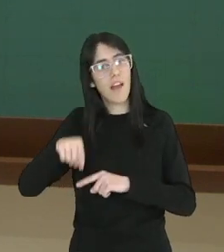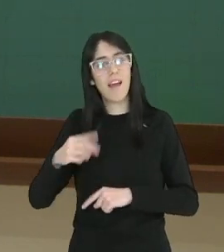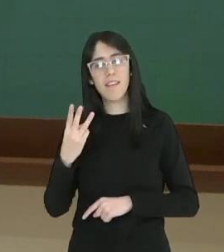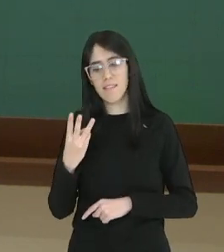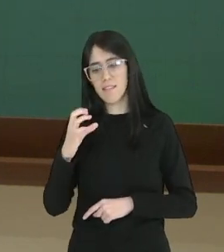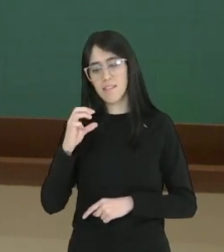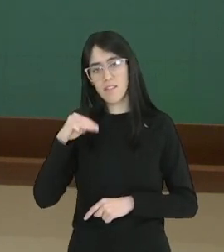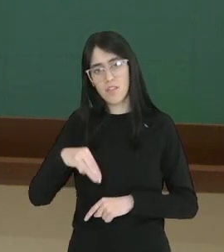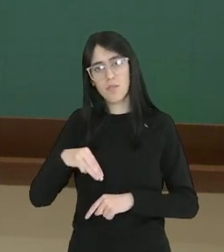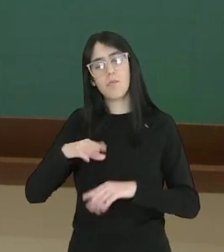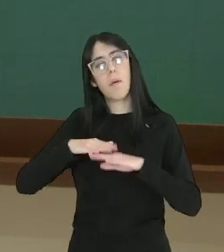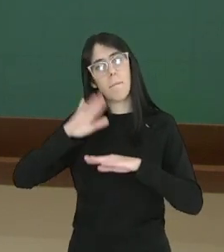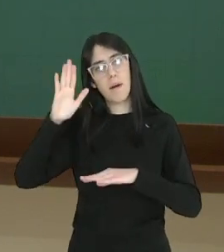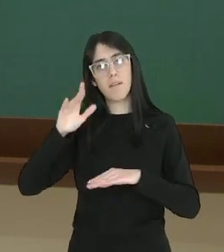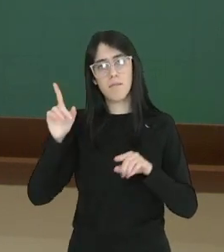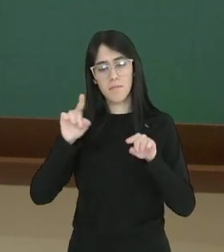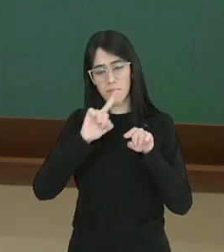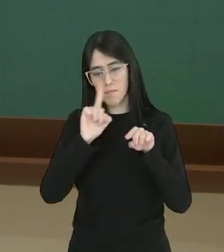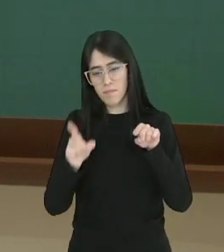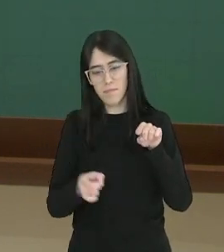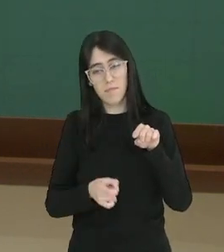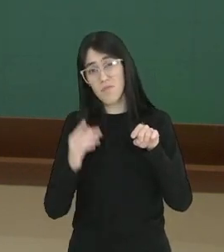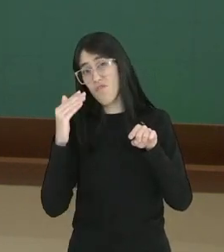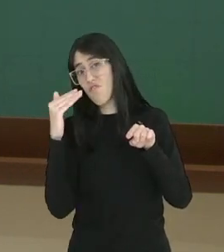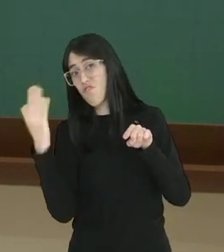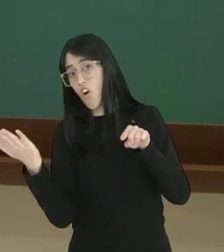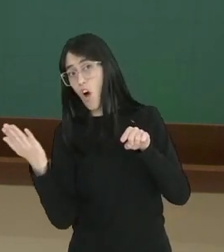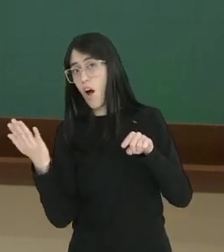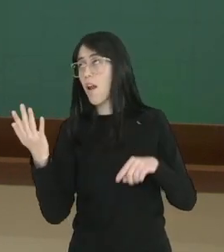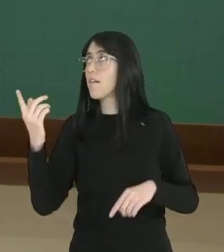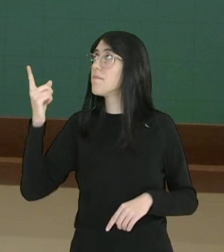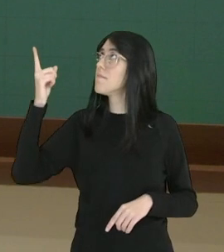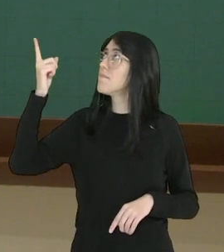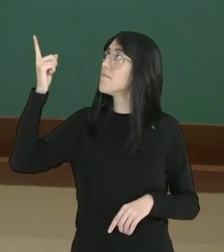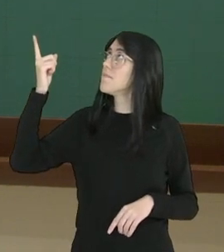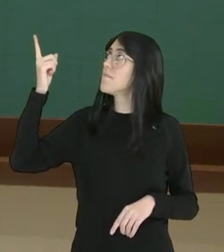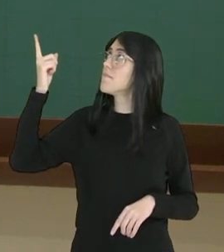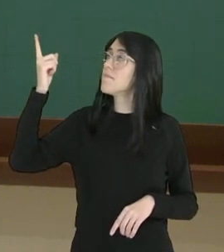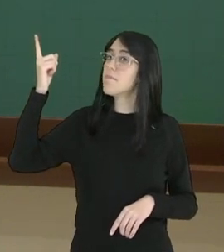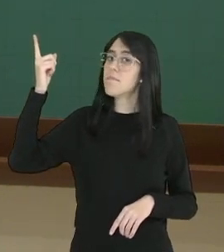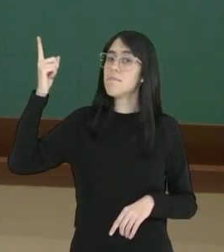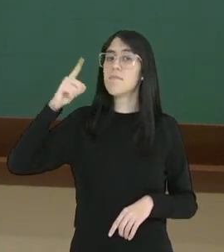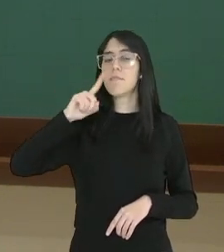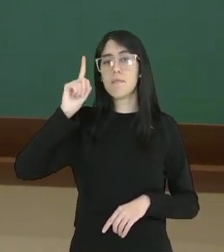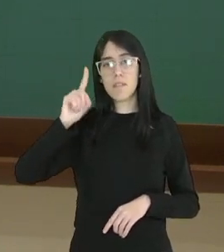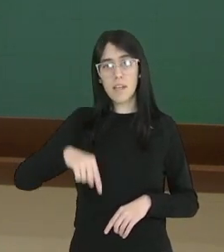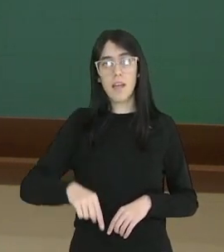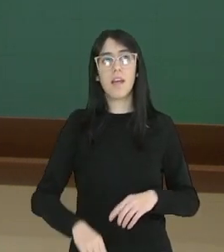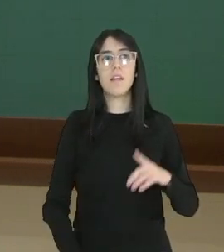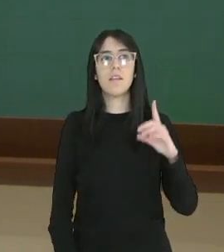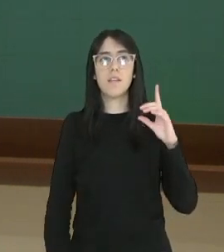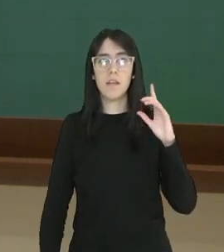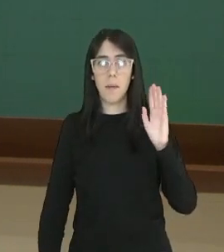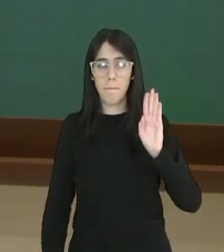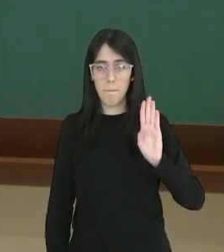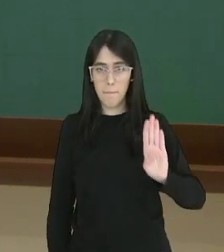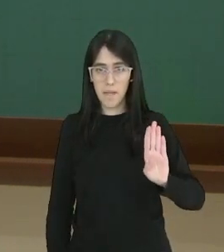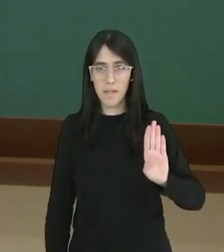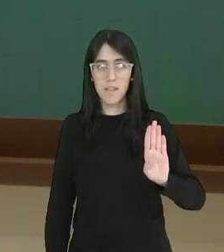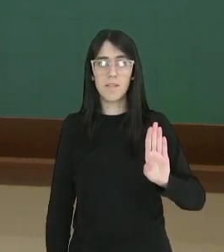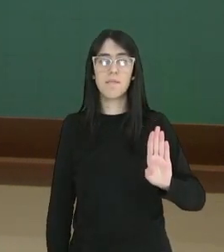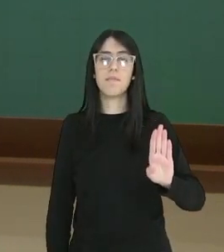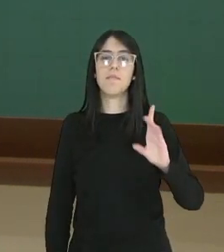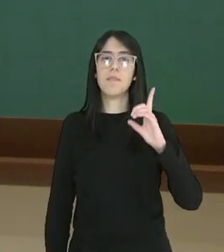da circunferência. Quais são esses pontos? Esses pontos são os pontos B e o